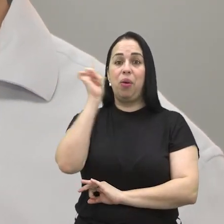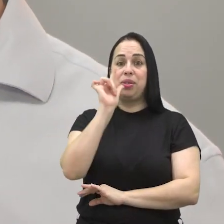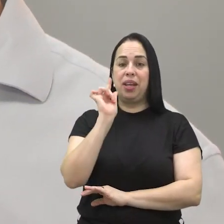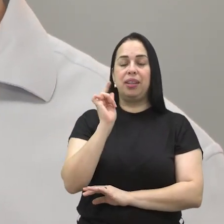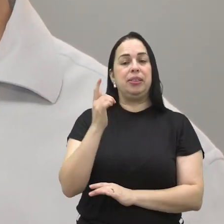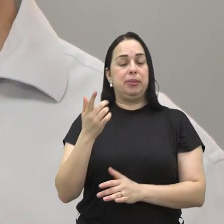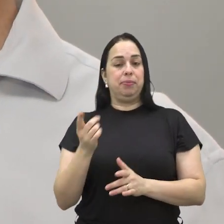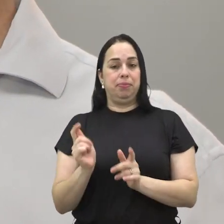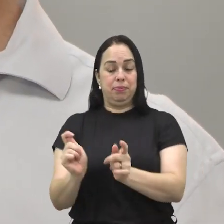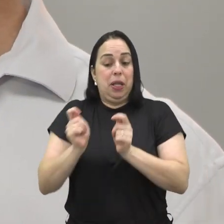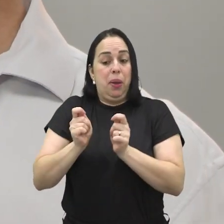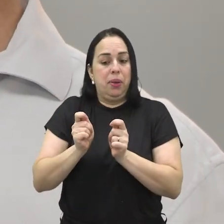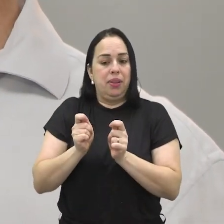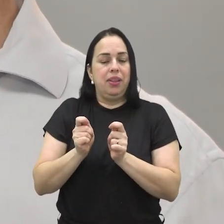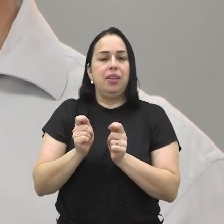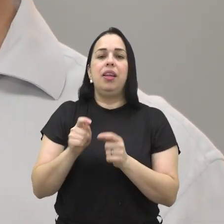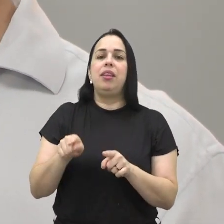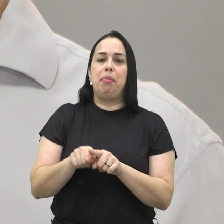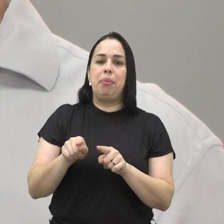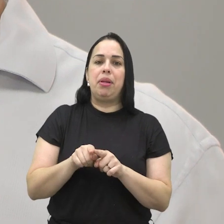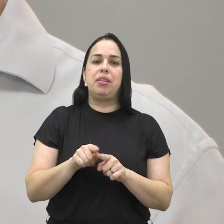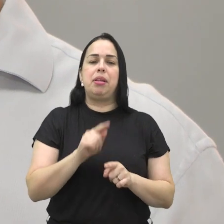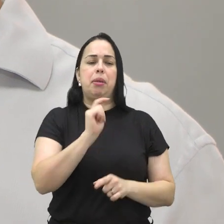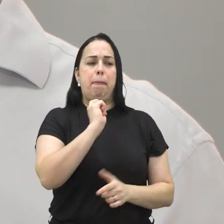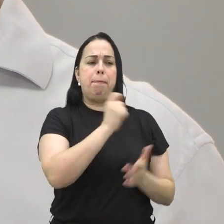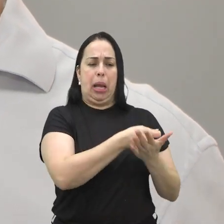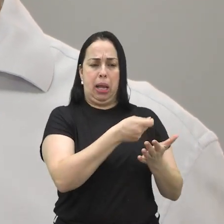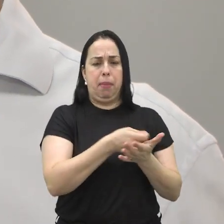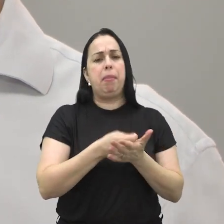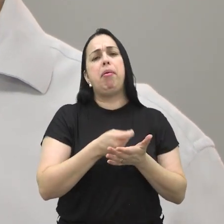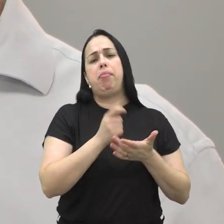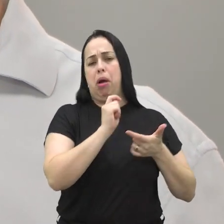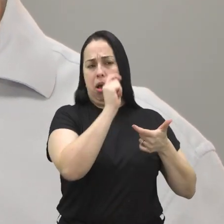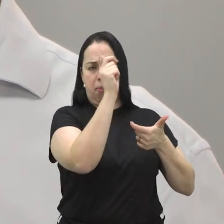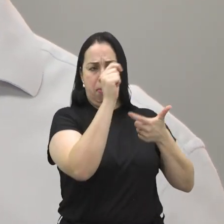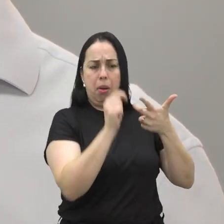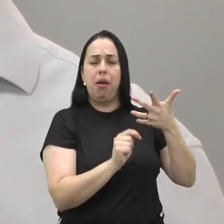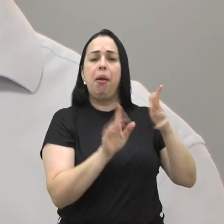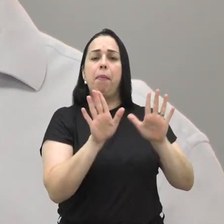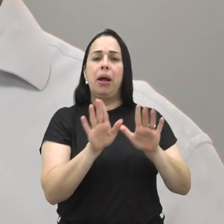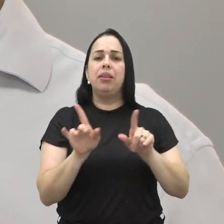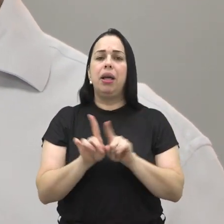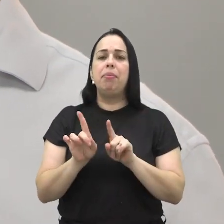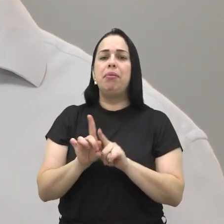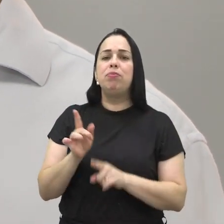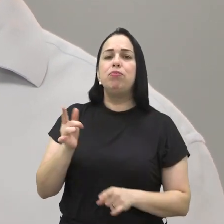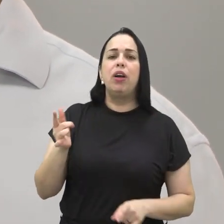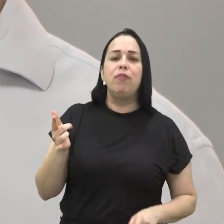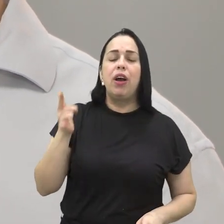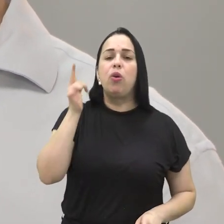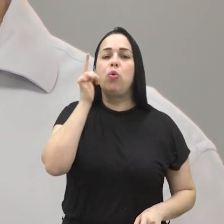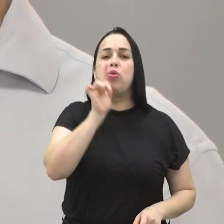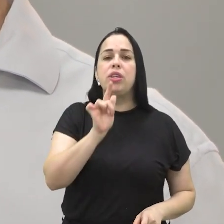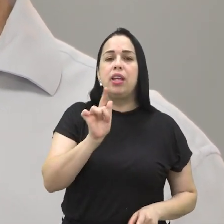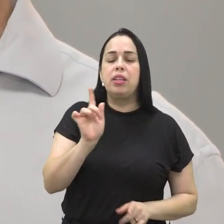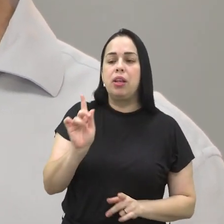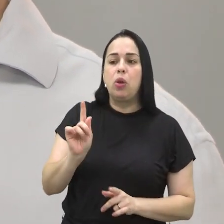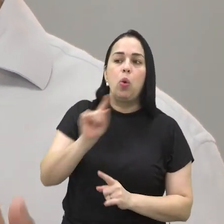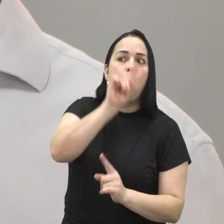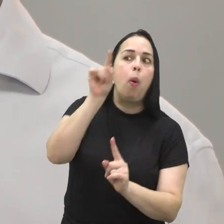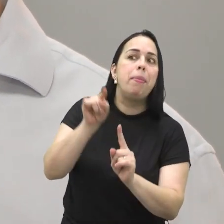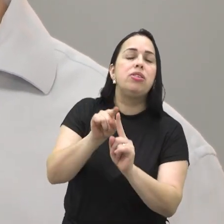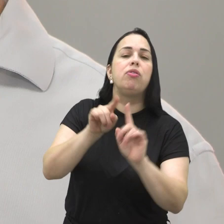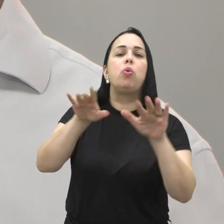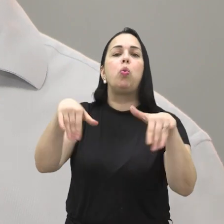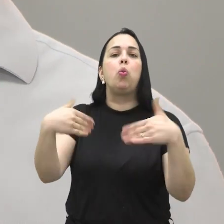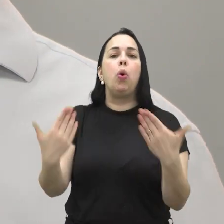que ela tem na mão, né? Porque além de você ter as obrigações, né, de pagar as contas, né, você vai poder fazer o seu